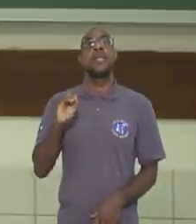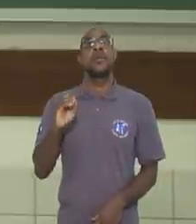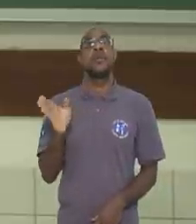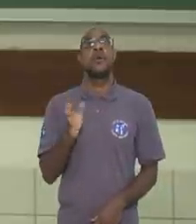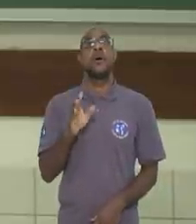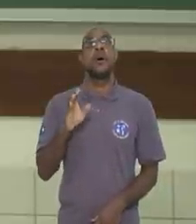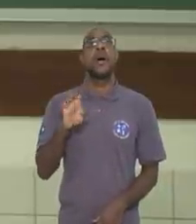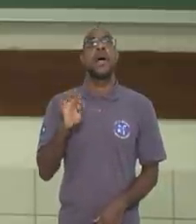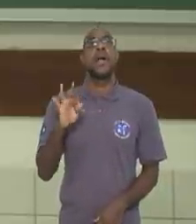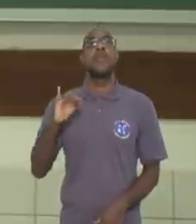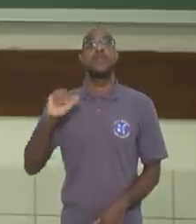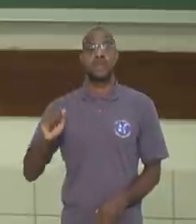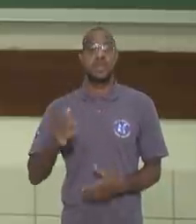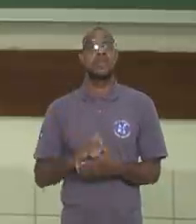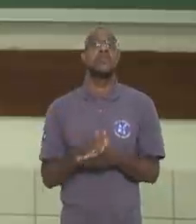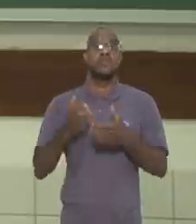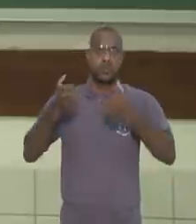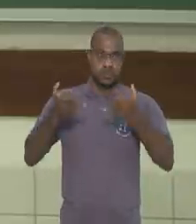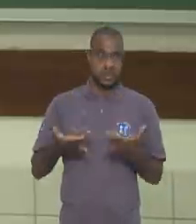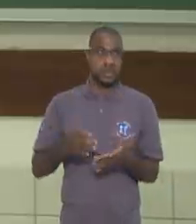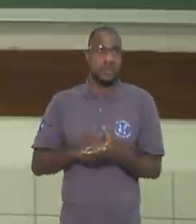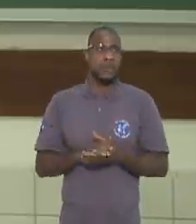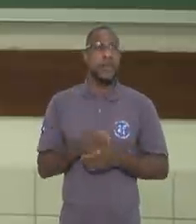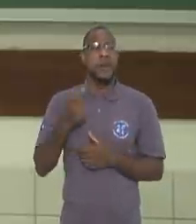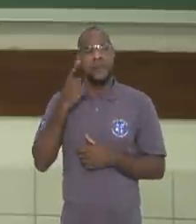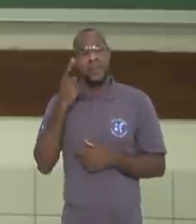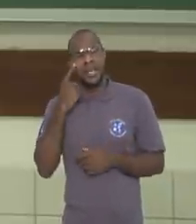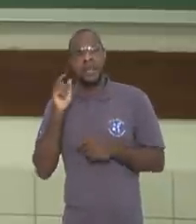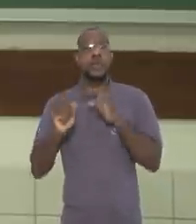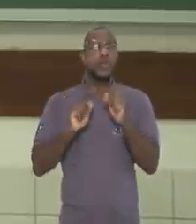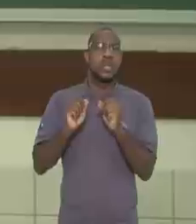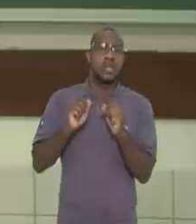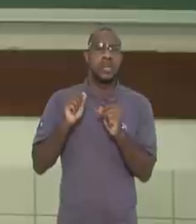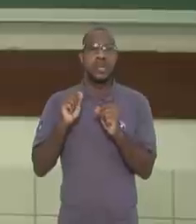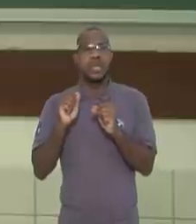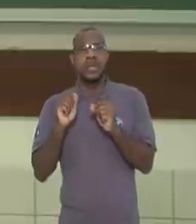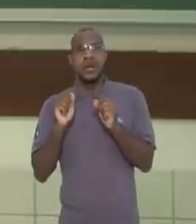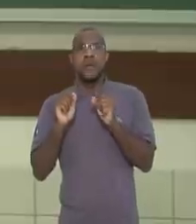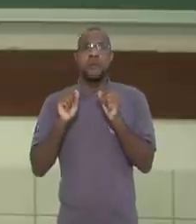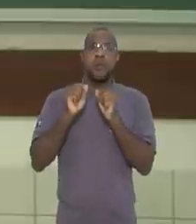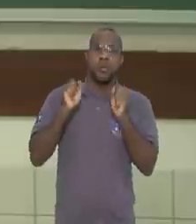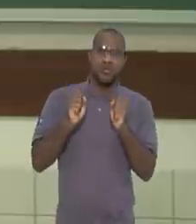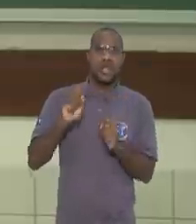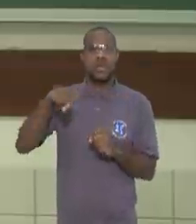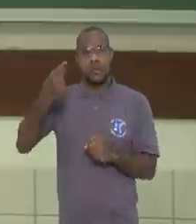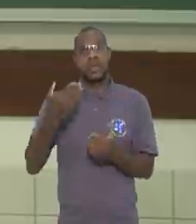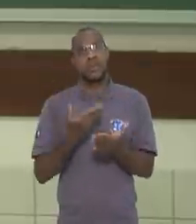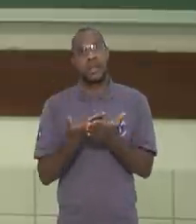cutuquei vocês lá no início da aula, para trazer para a próxima aula, ok? Espero vocês lá.